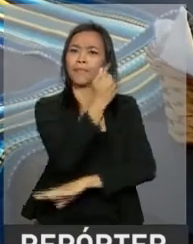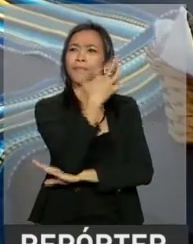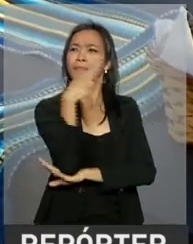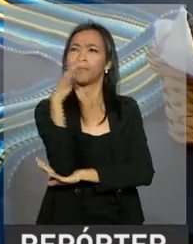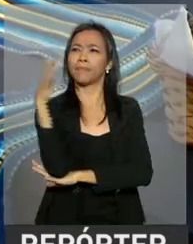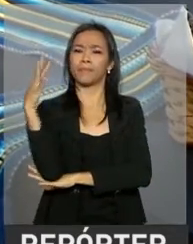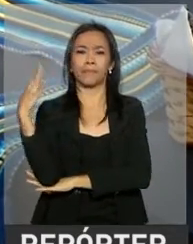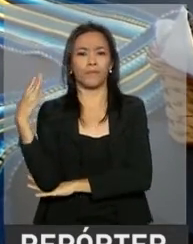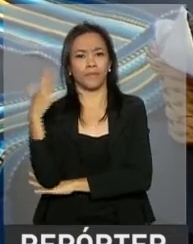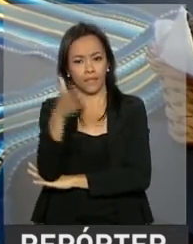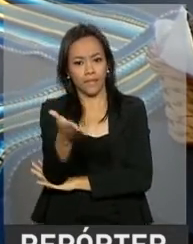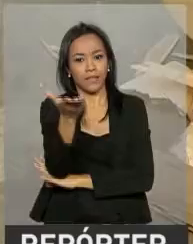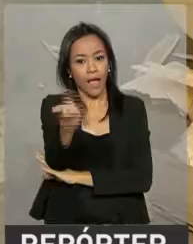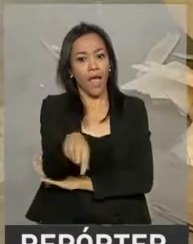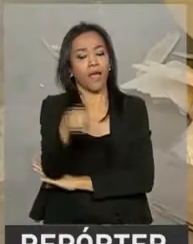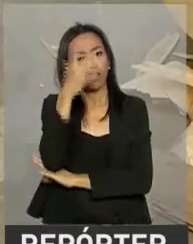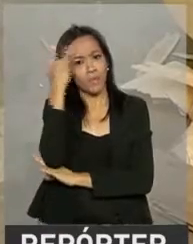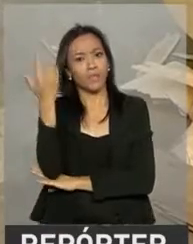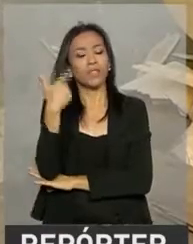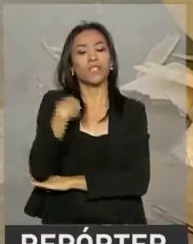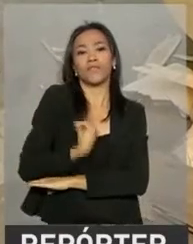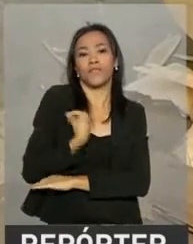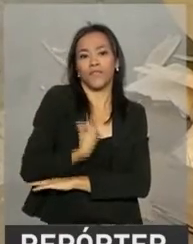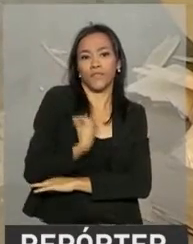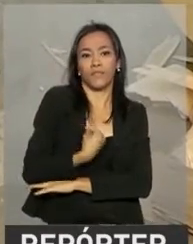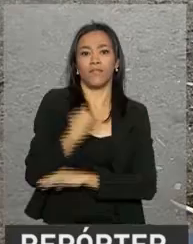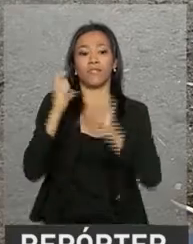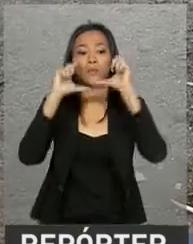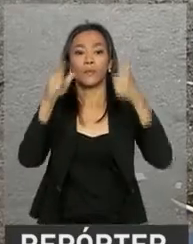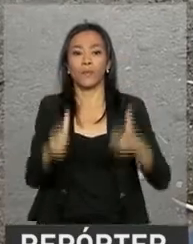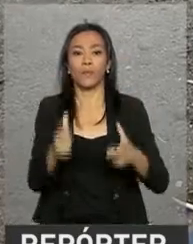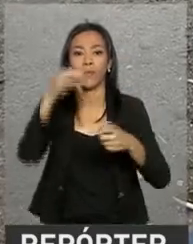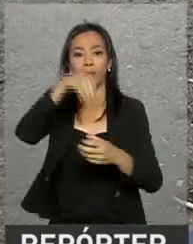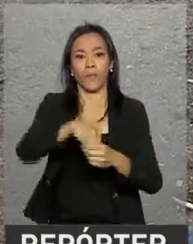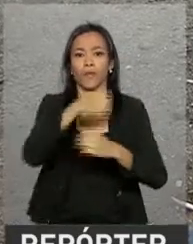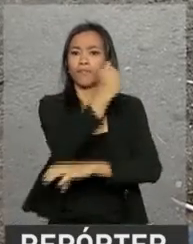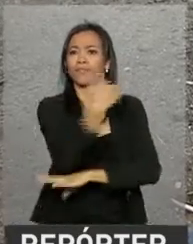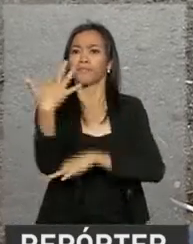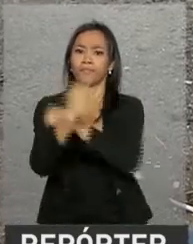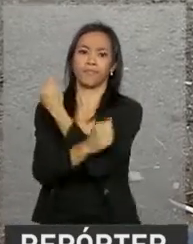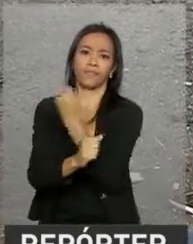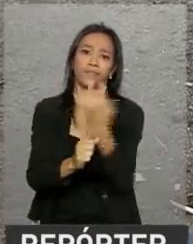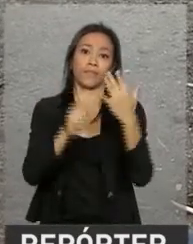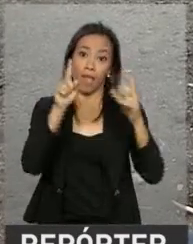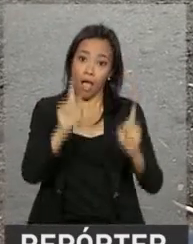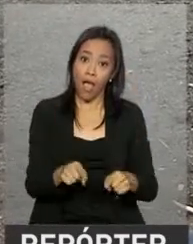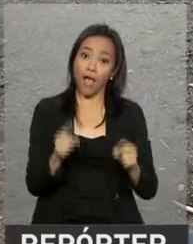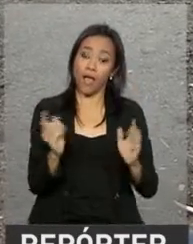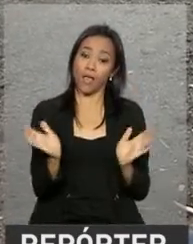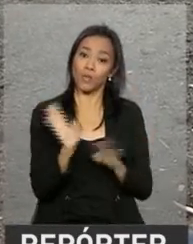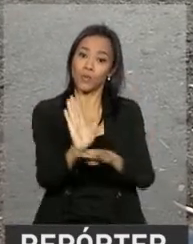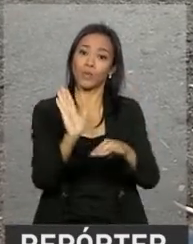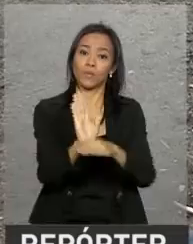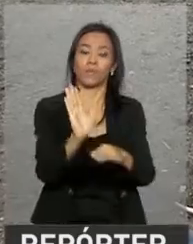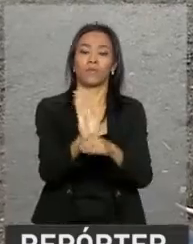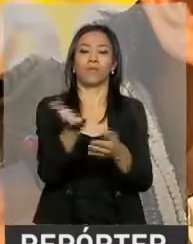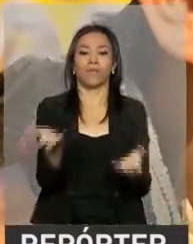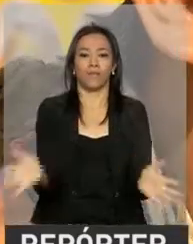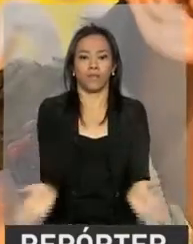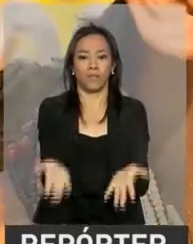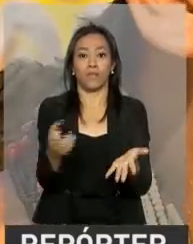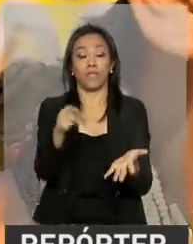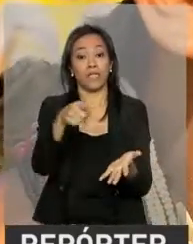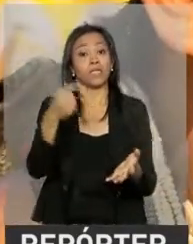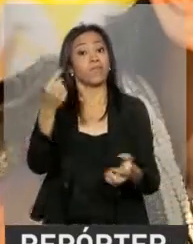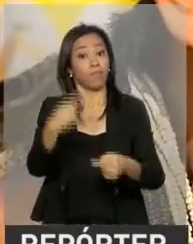atividade das populações tradicionais que vivem em áreas de conservação une geração de renda e preservação ambiental e